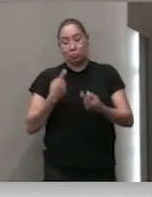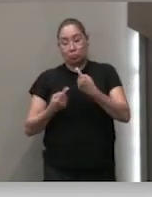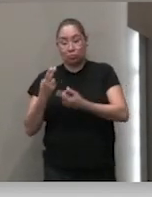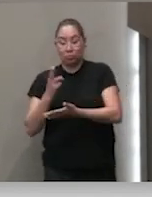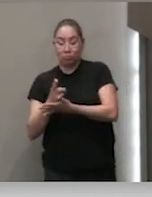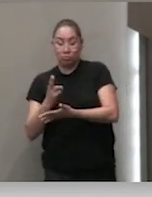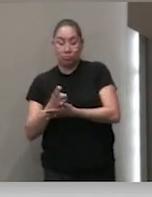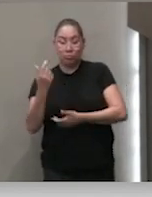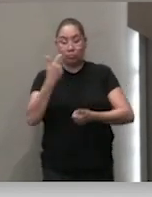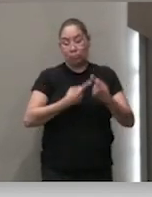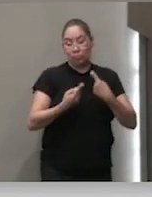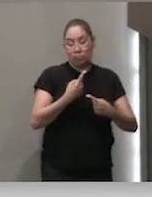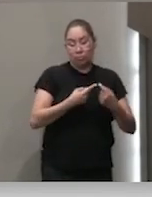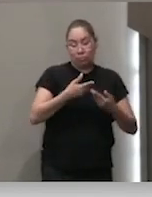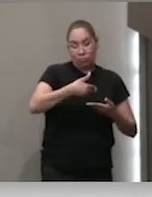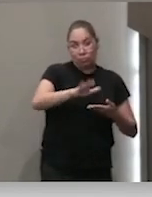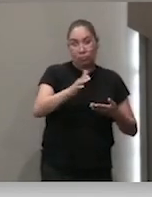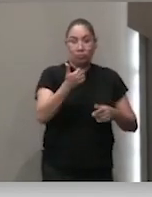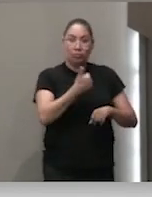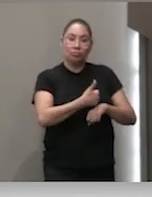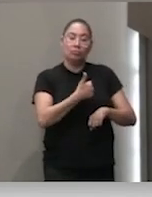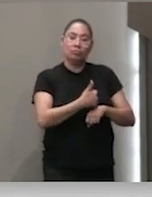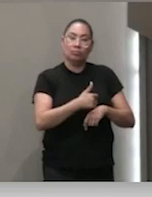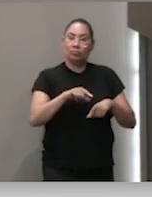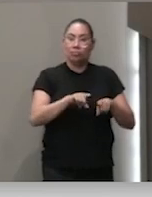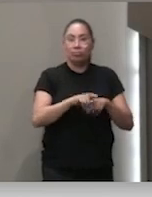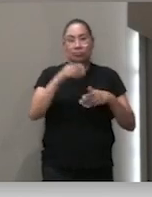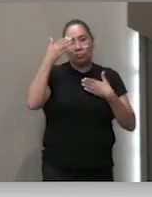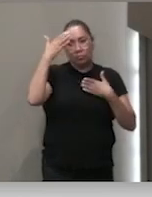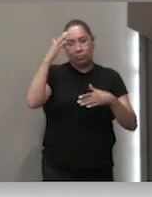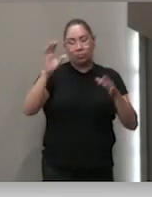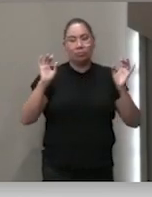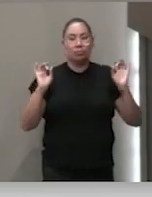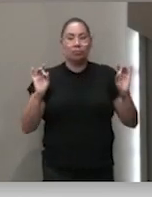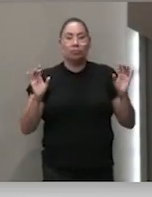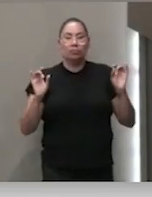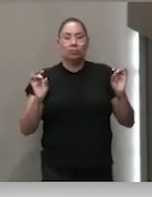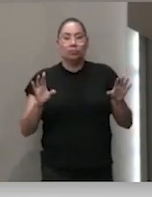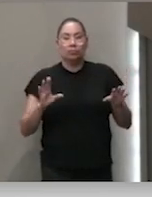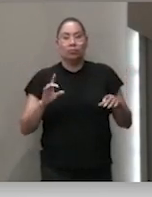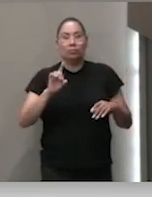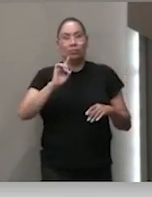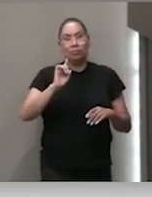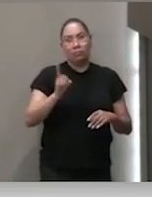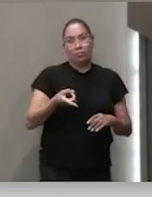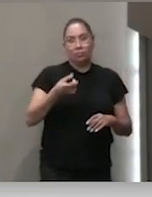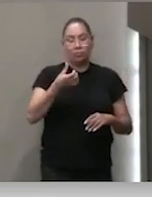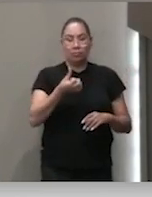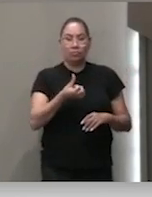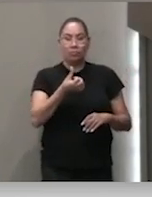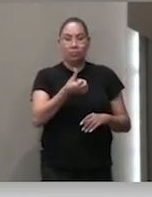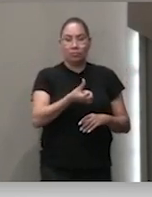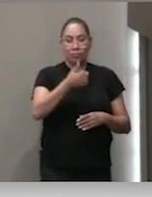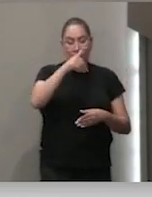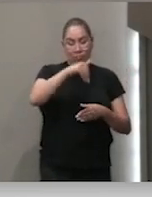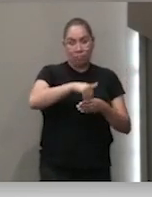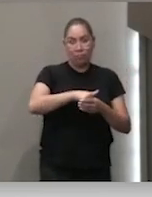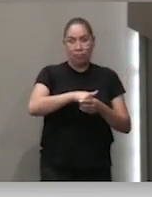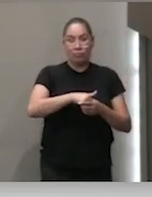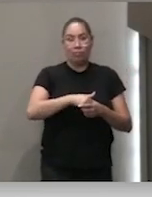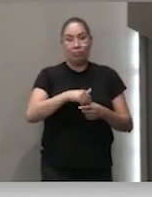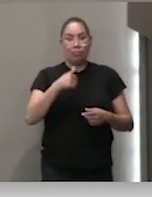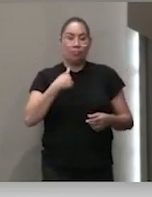cadeiras dos que foram reeleitos, e também agradecer em especial também aos 1.066 votos na qual